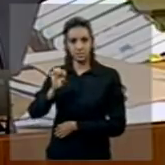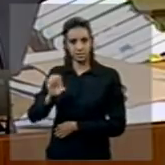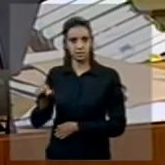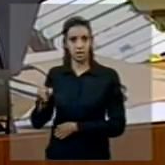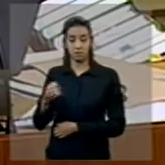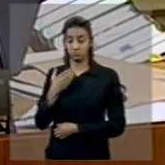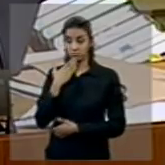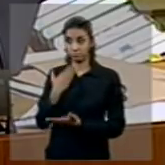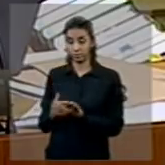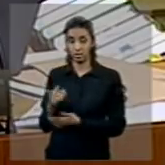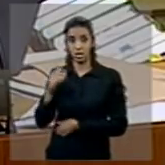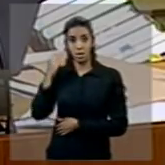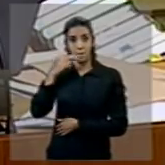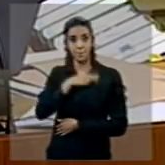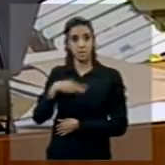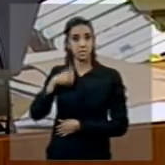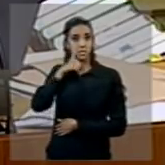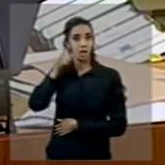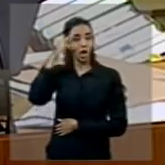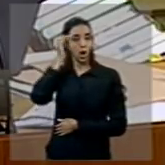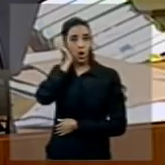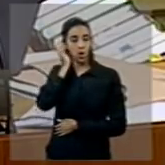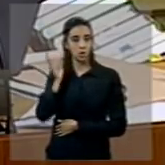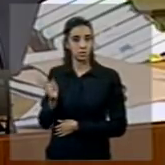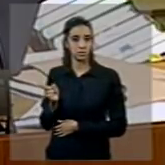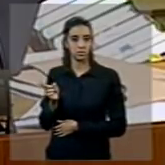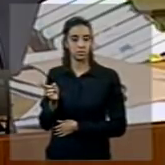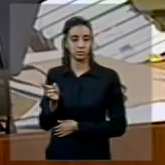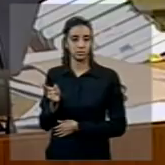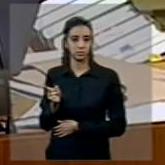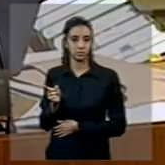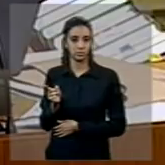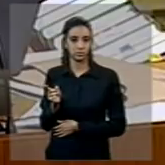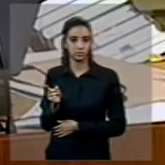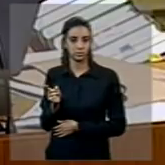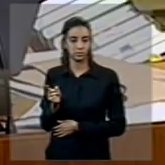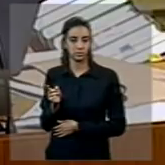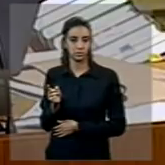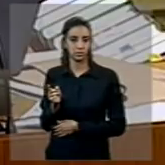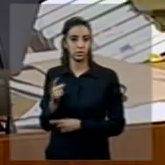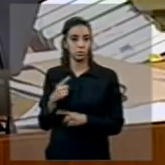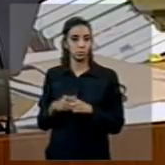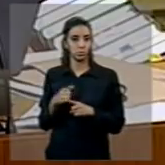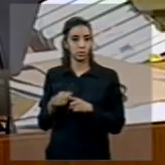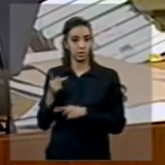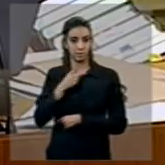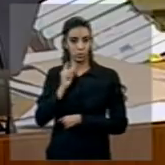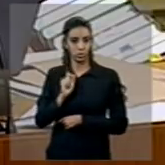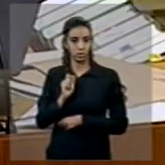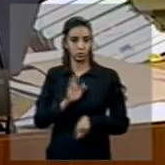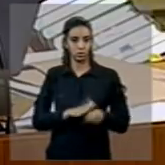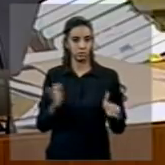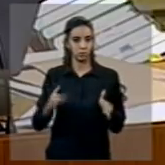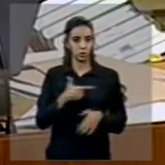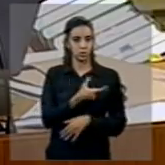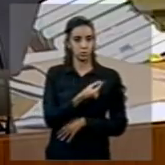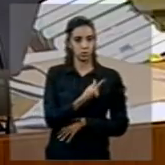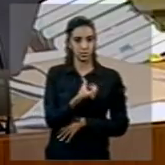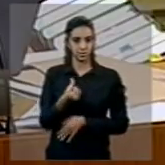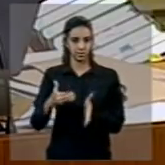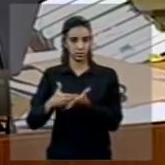ministra Rosa Weber, nas informações prestadas, as quais dão conta que no período de